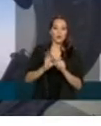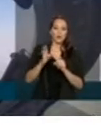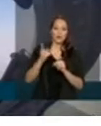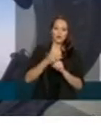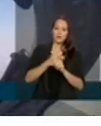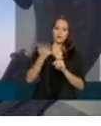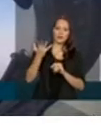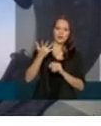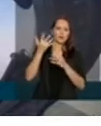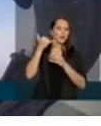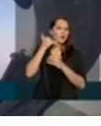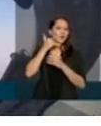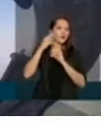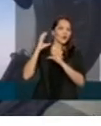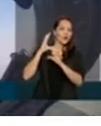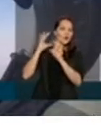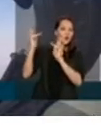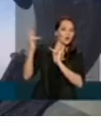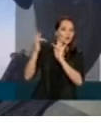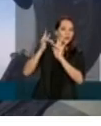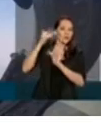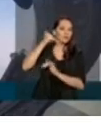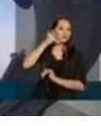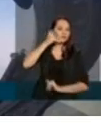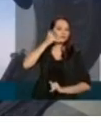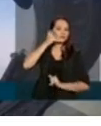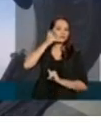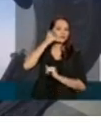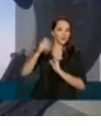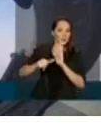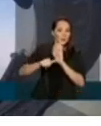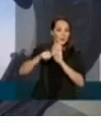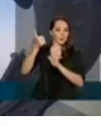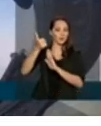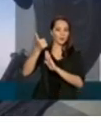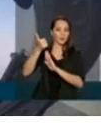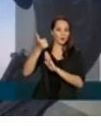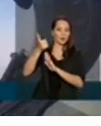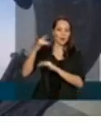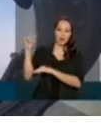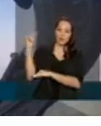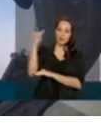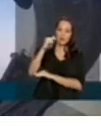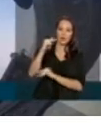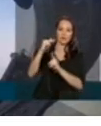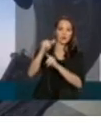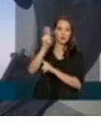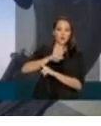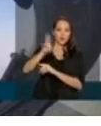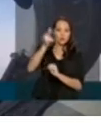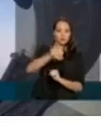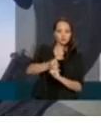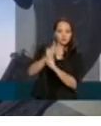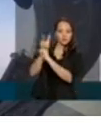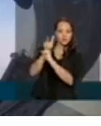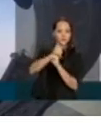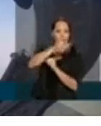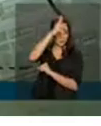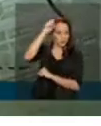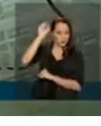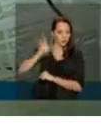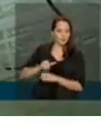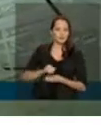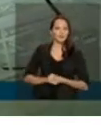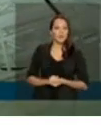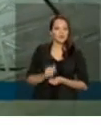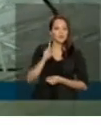via fonia com a primeira aeronave controlada pelo Sindacta 2 através do radar de Corumbá. Simultaneamente,